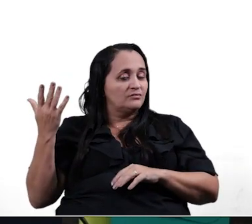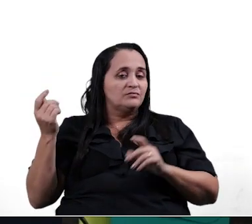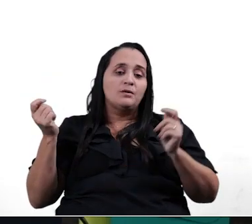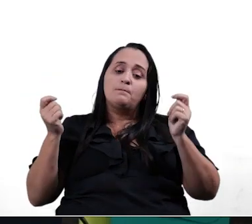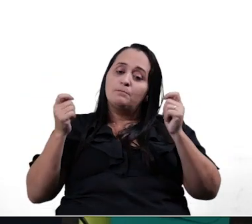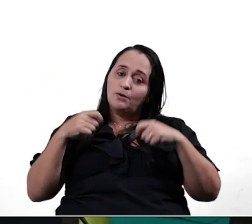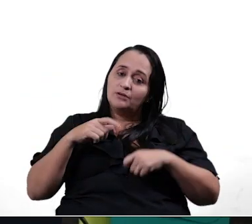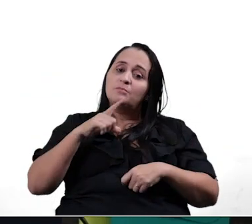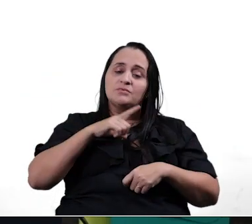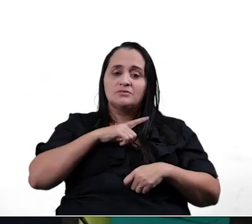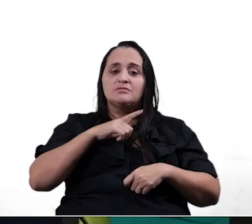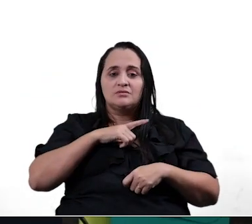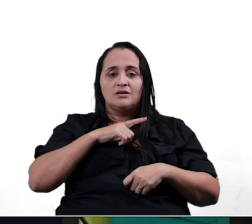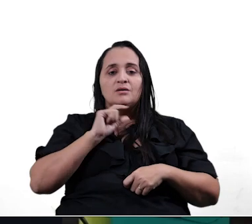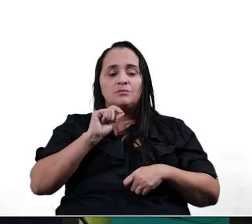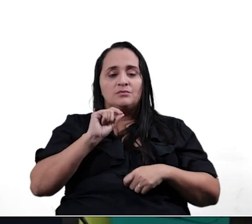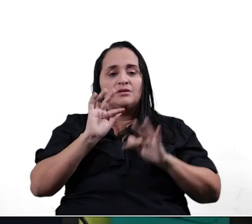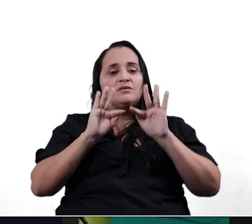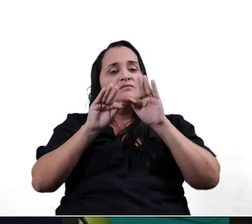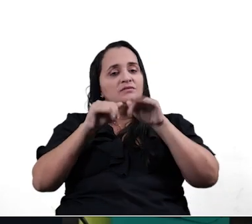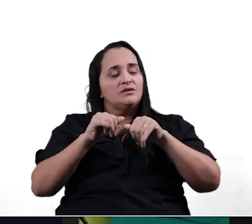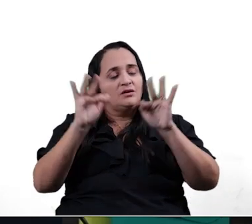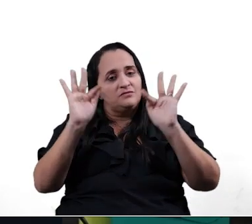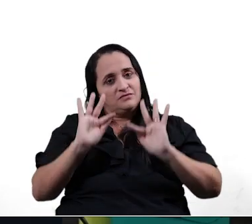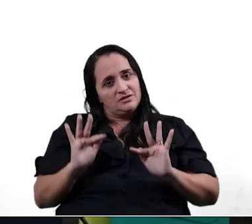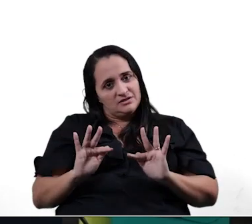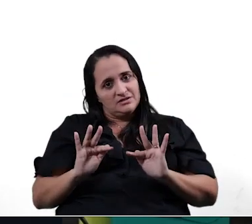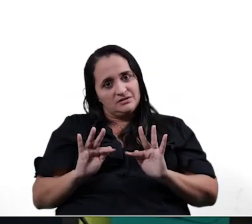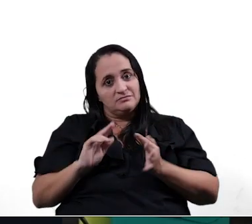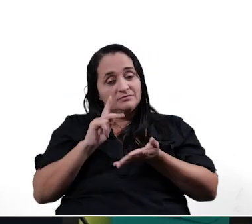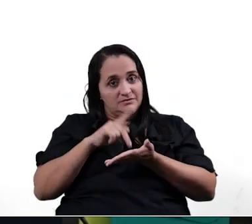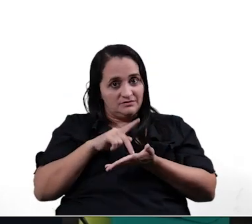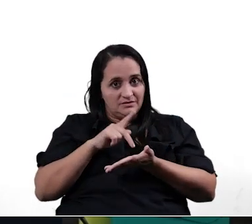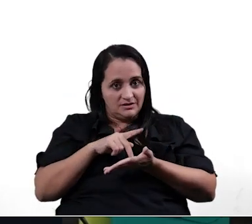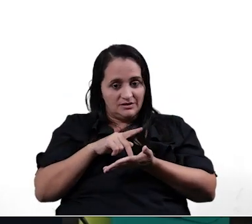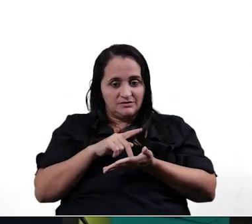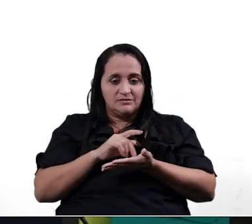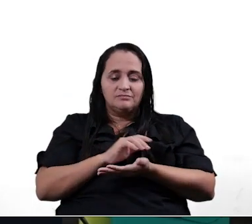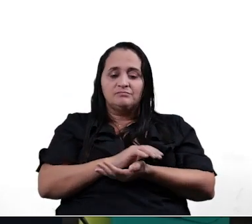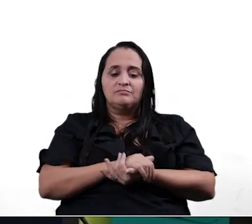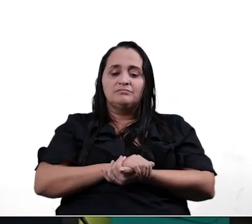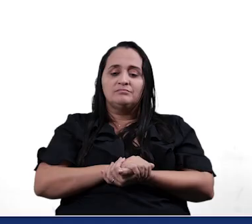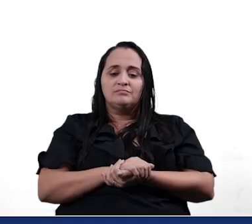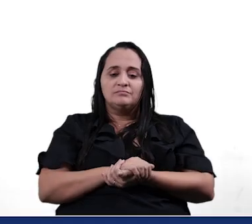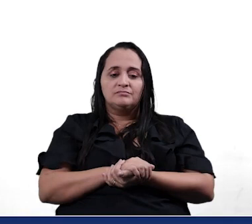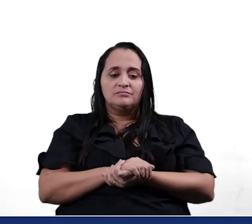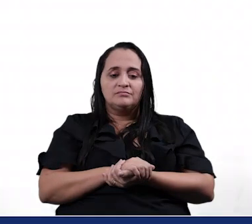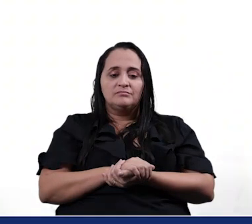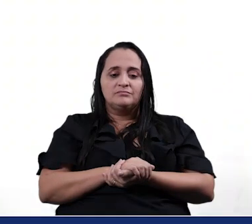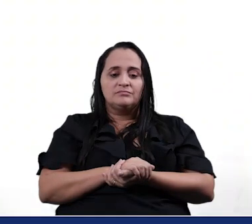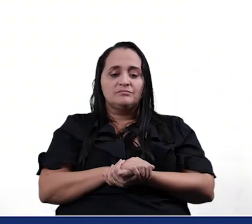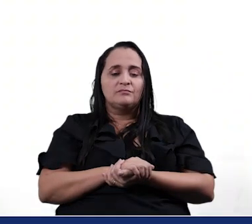ter um final feliz na nossa vida também. Não é verdade? Agora vamos mais um trechinho de